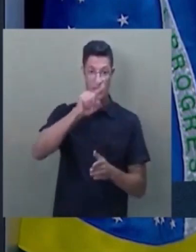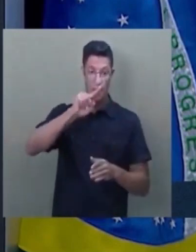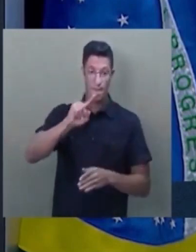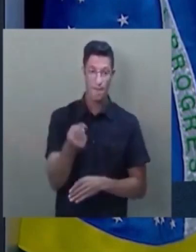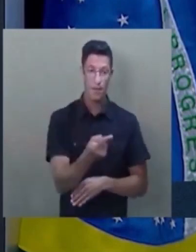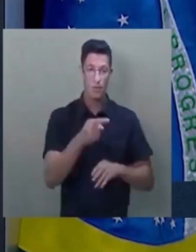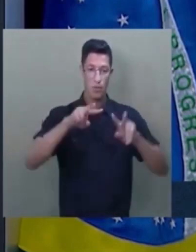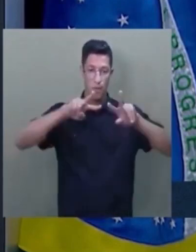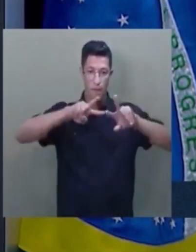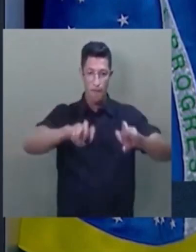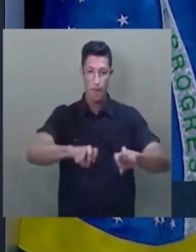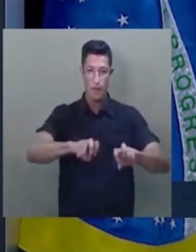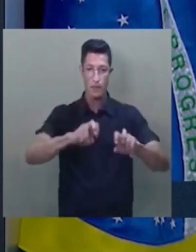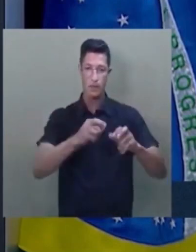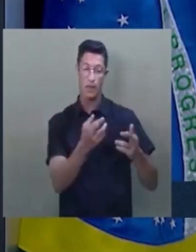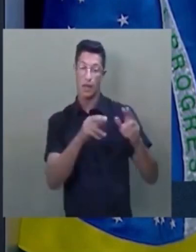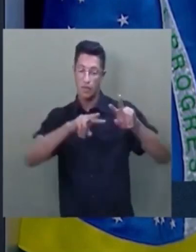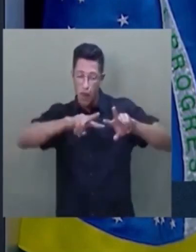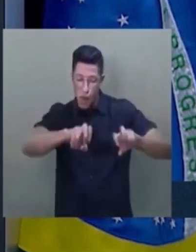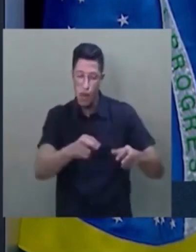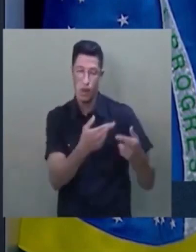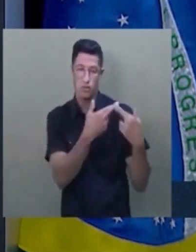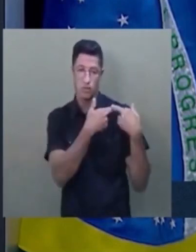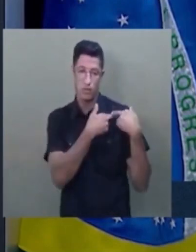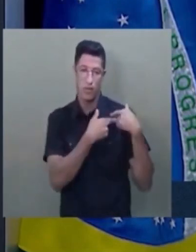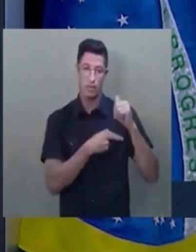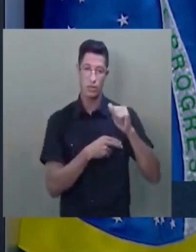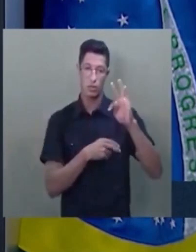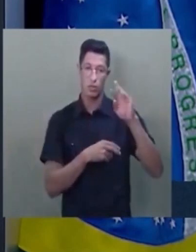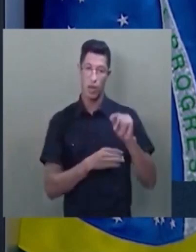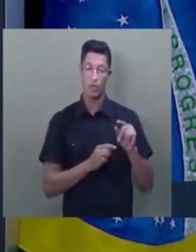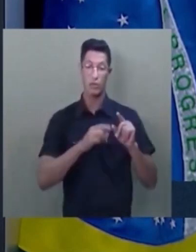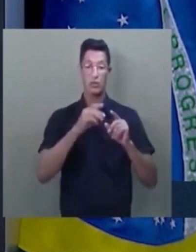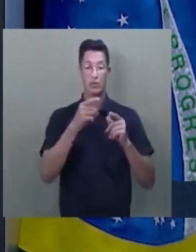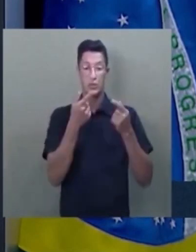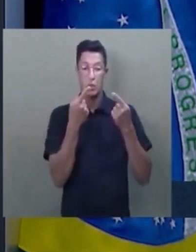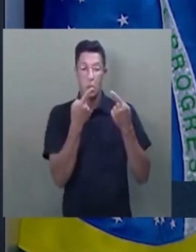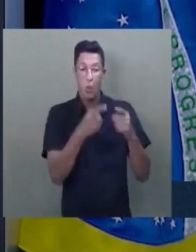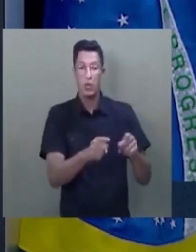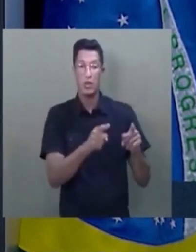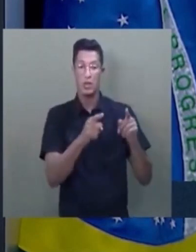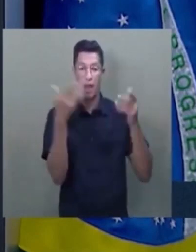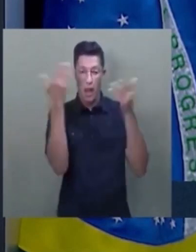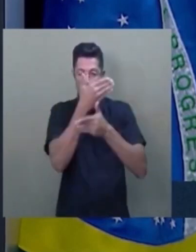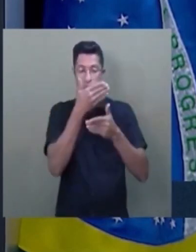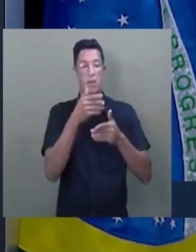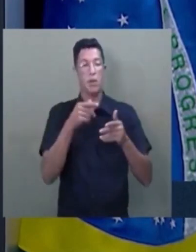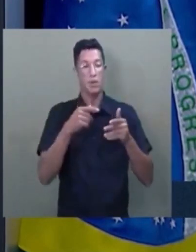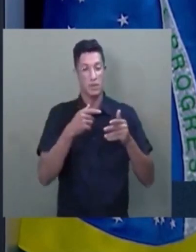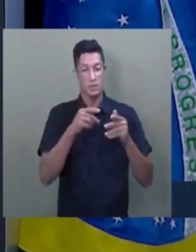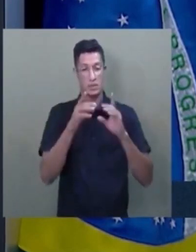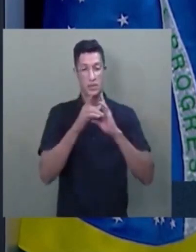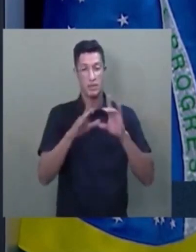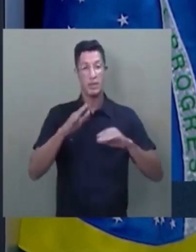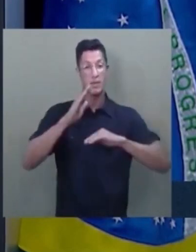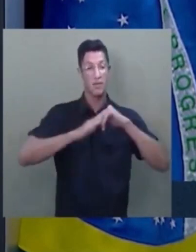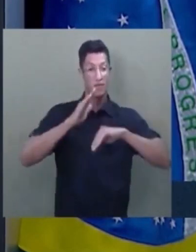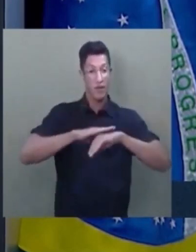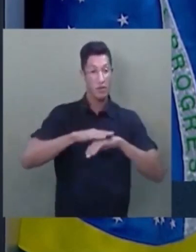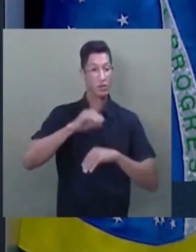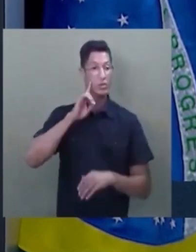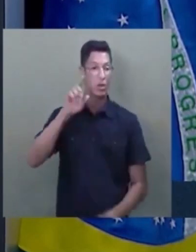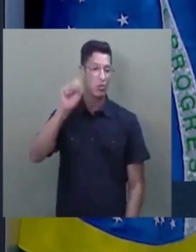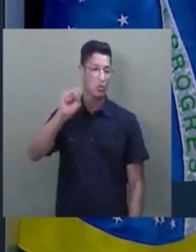apurar a responsabilidade pelos atos antidemocráticos e terroristas praticados no dia 8 de janeiro de